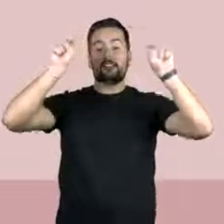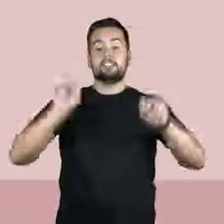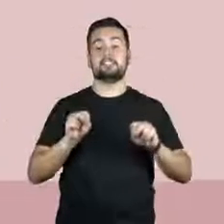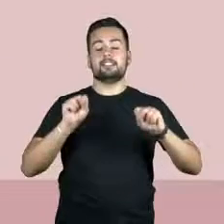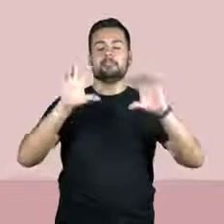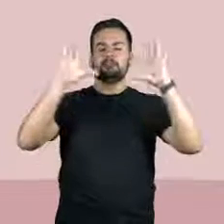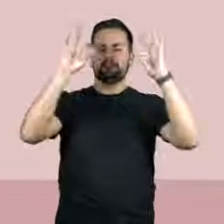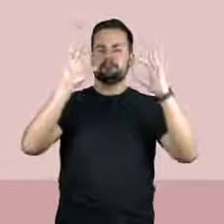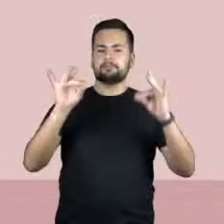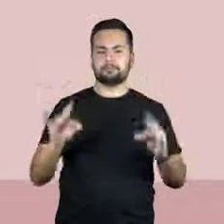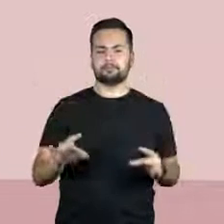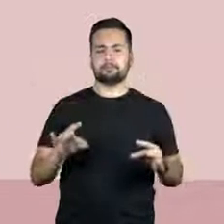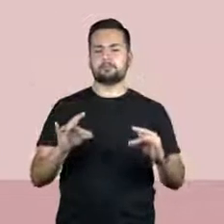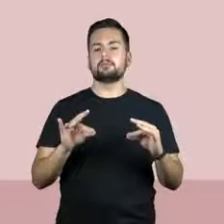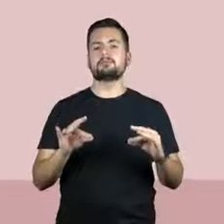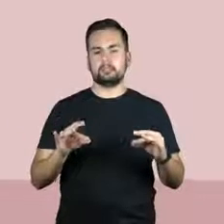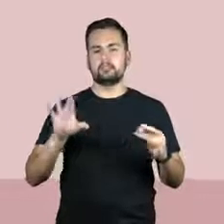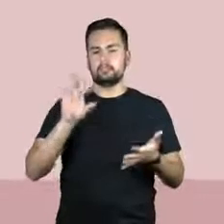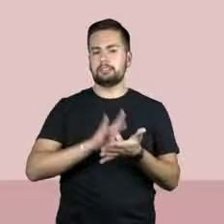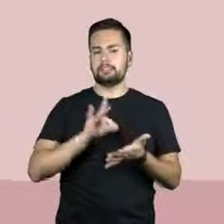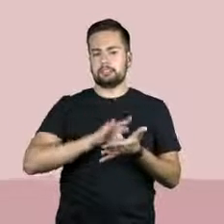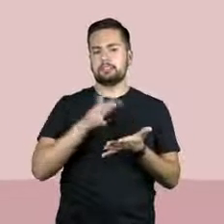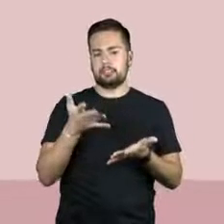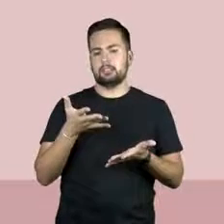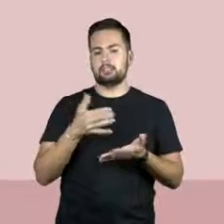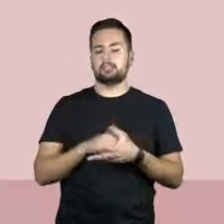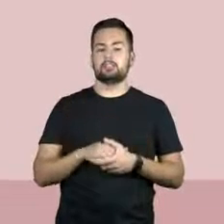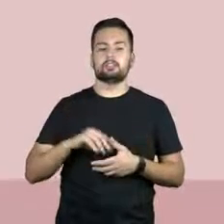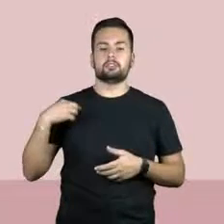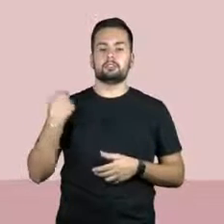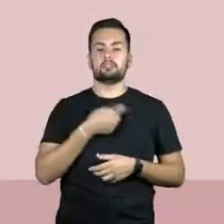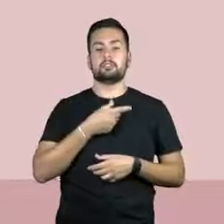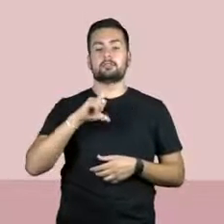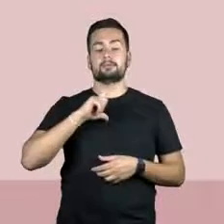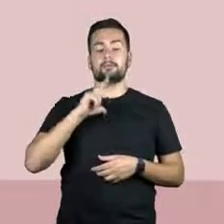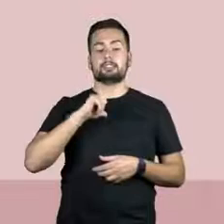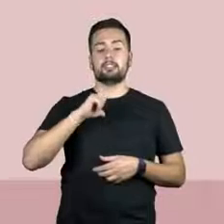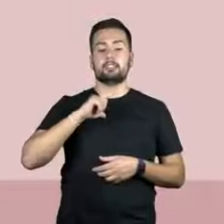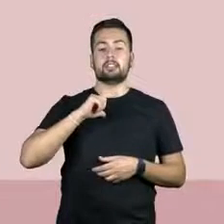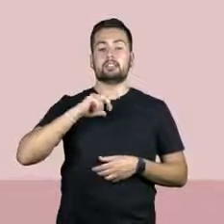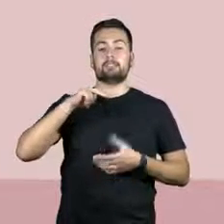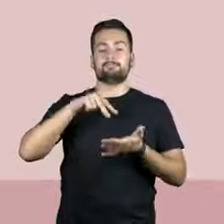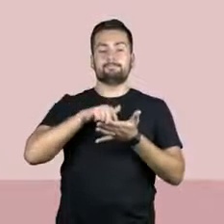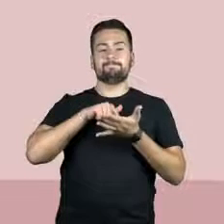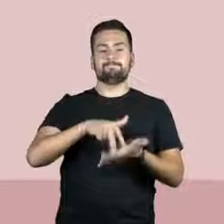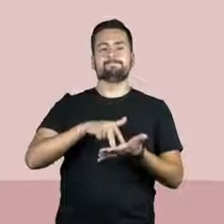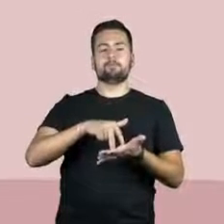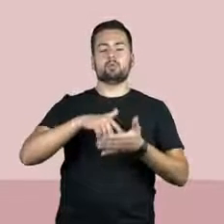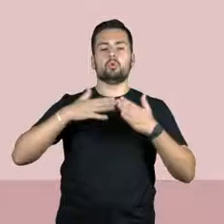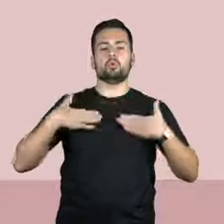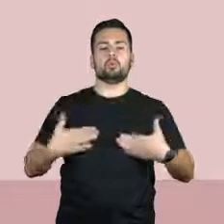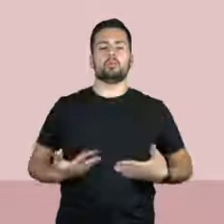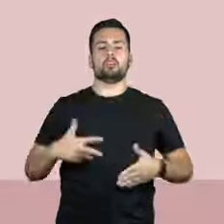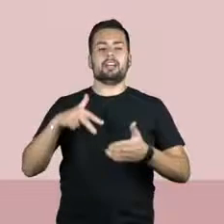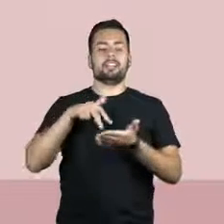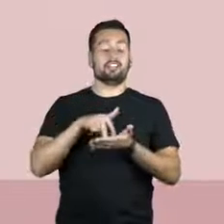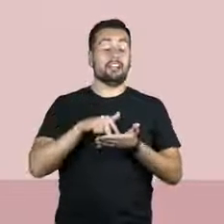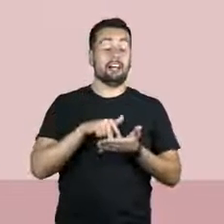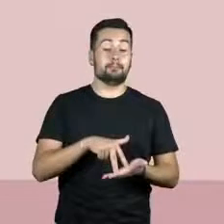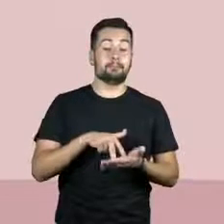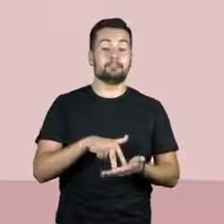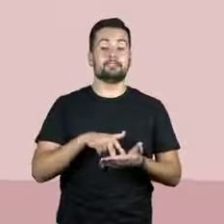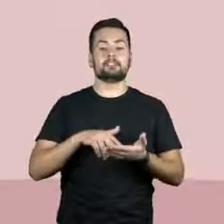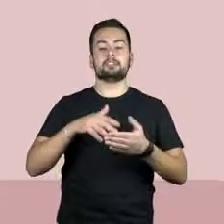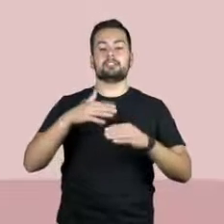muito específico, tá? Muito específico mesmo, onde a gente vai ter daqui um maciço, tá? Um corpo rígido deslizando, né?